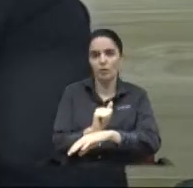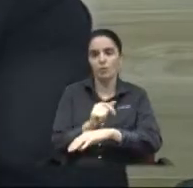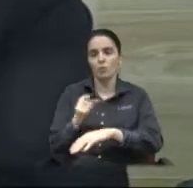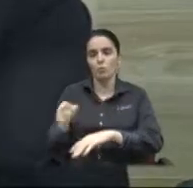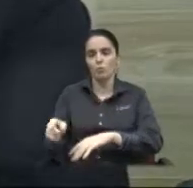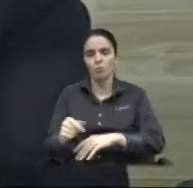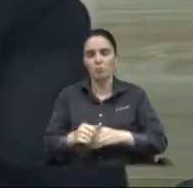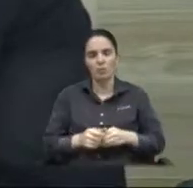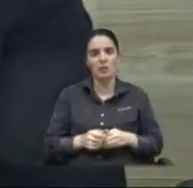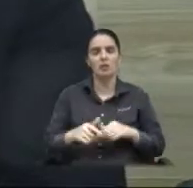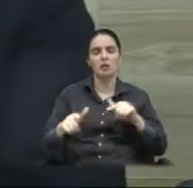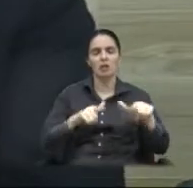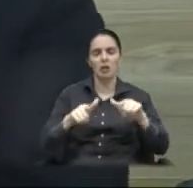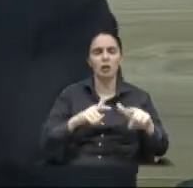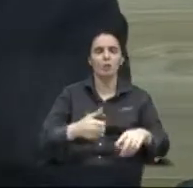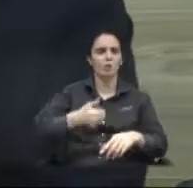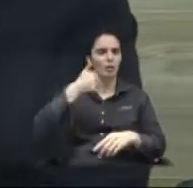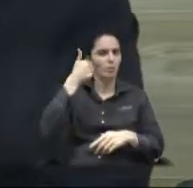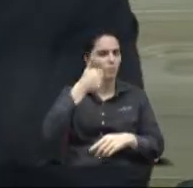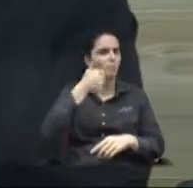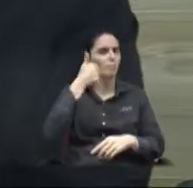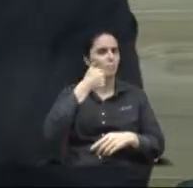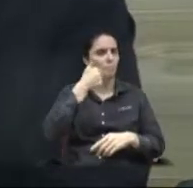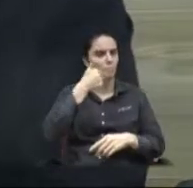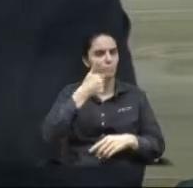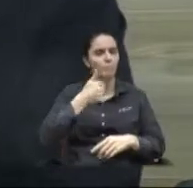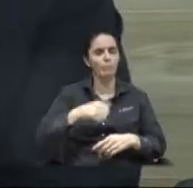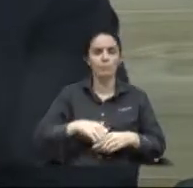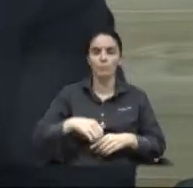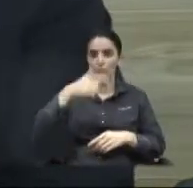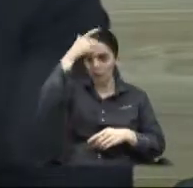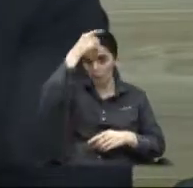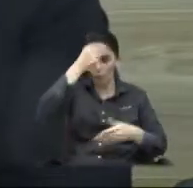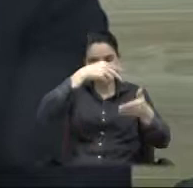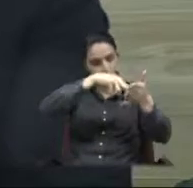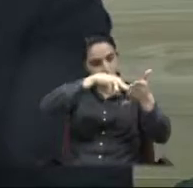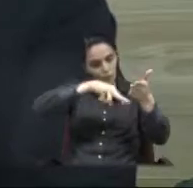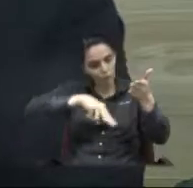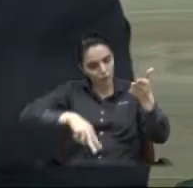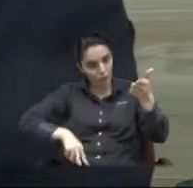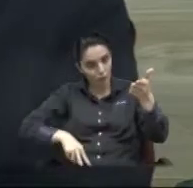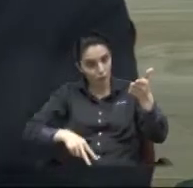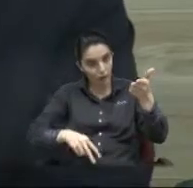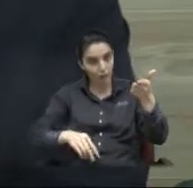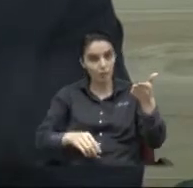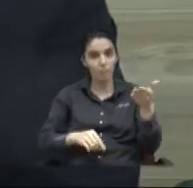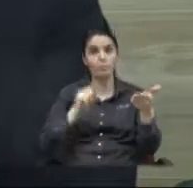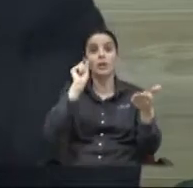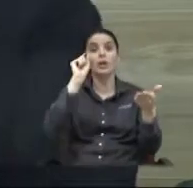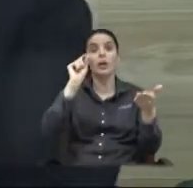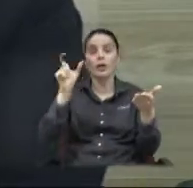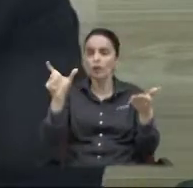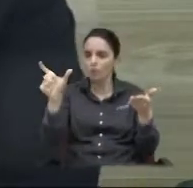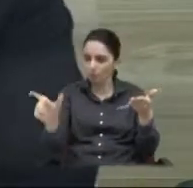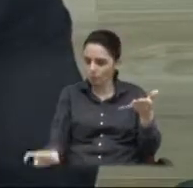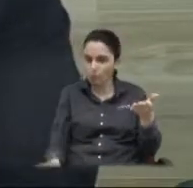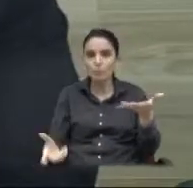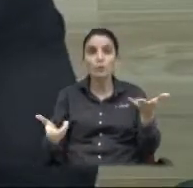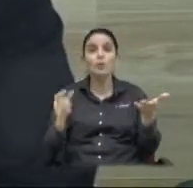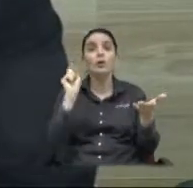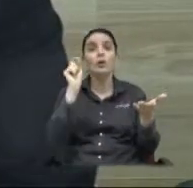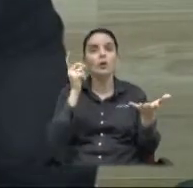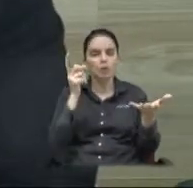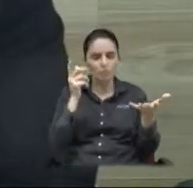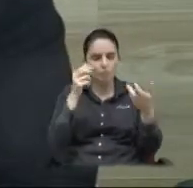Então, eu gostaria de ler brevemente um pouquinho do histórico dele, para que os demais vereadores pudessem